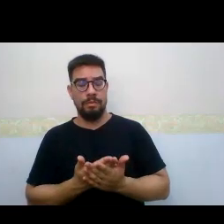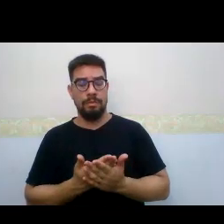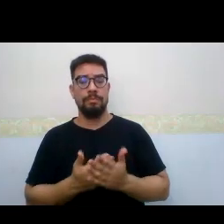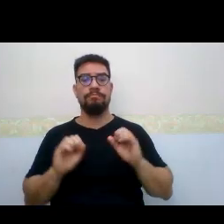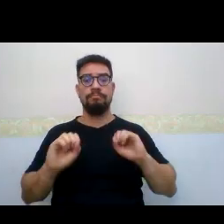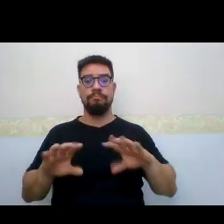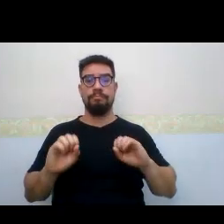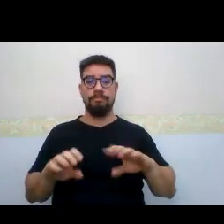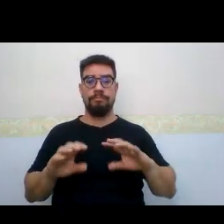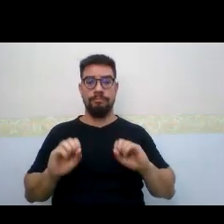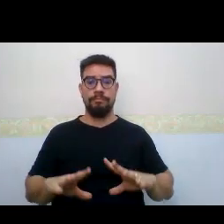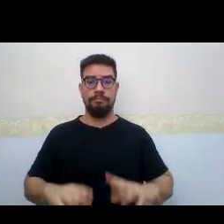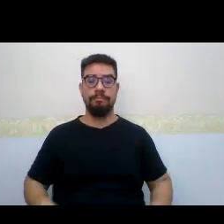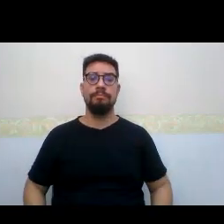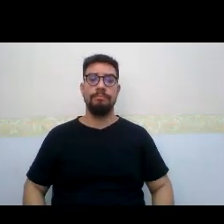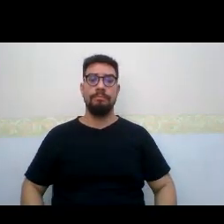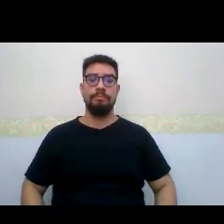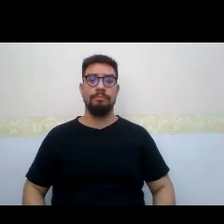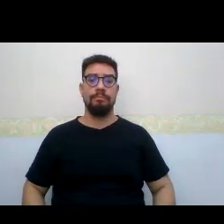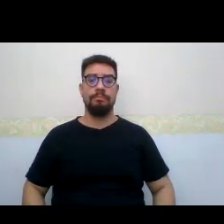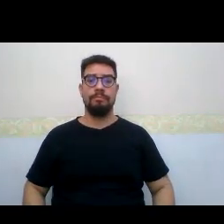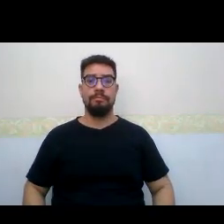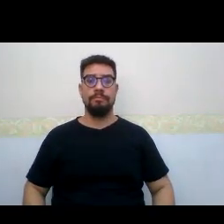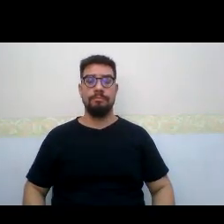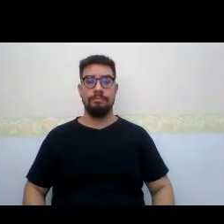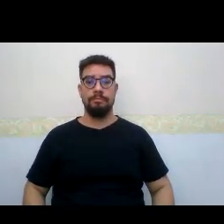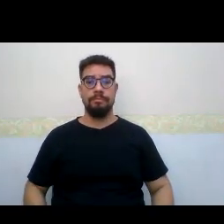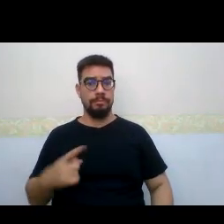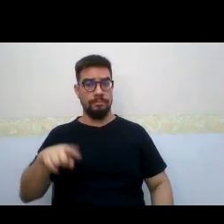abram o seu entendimento.